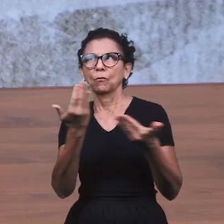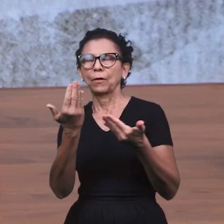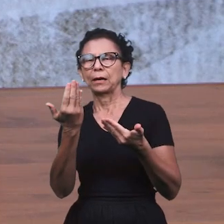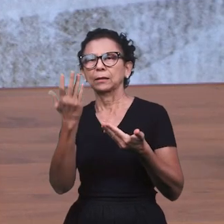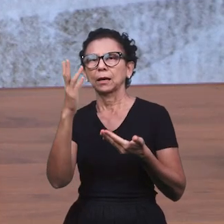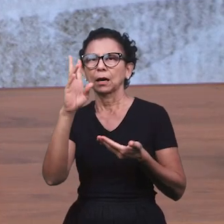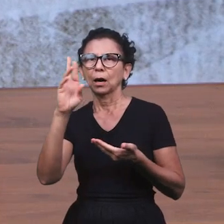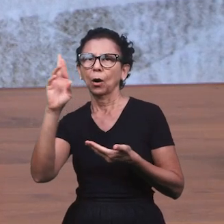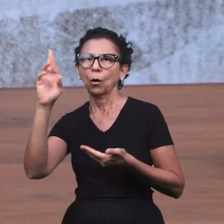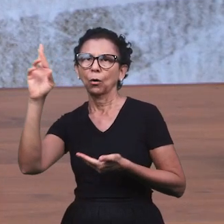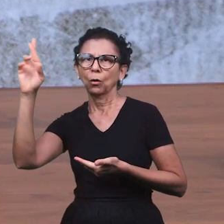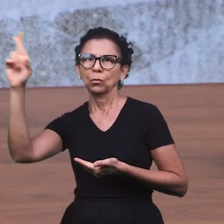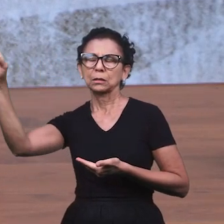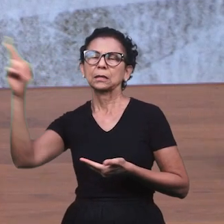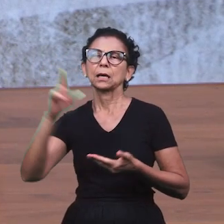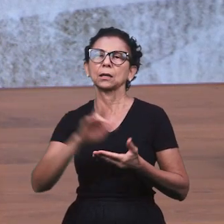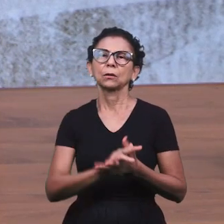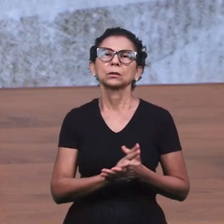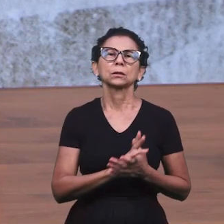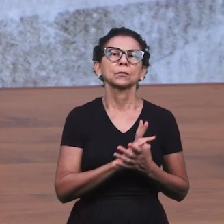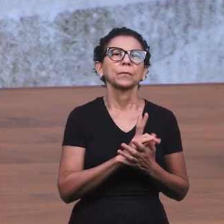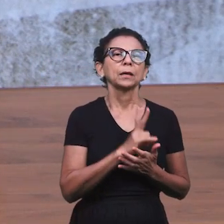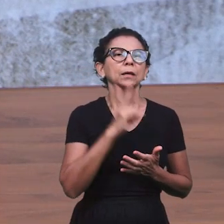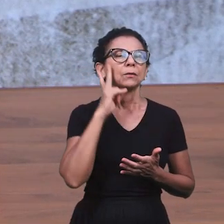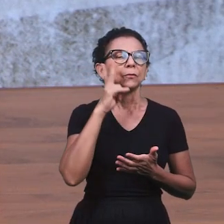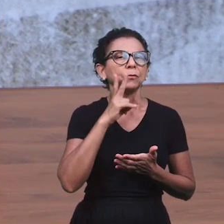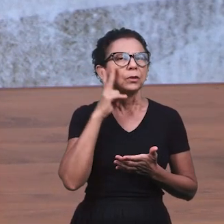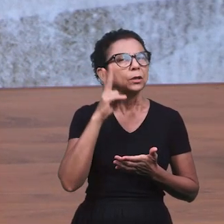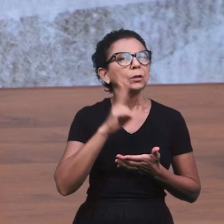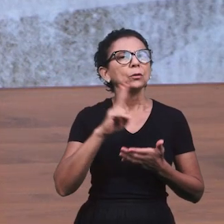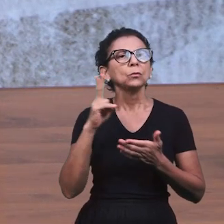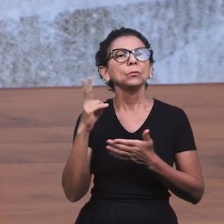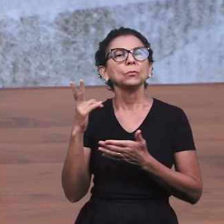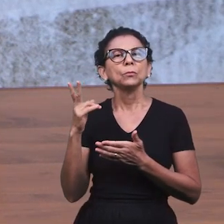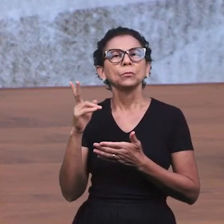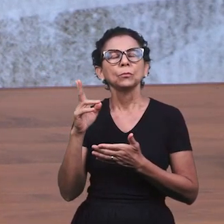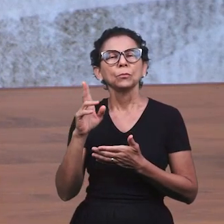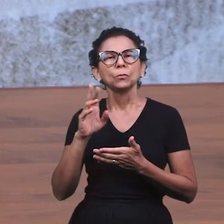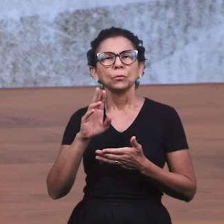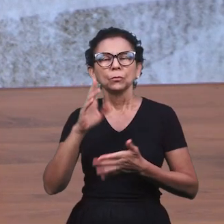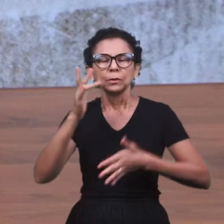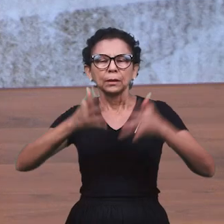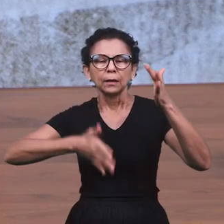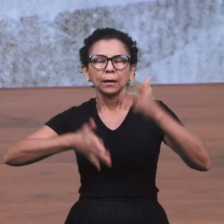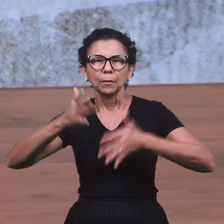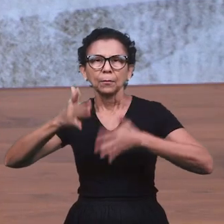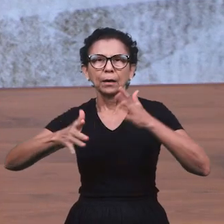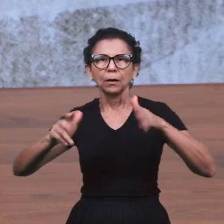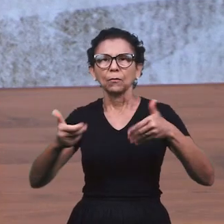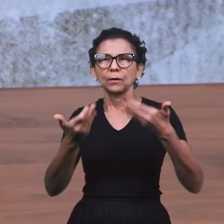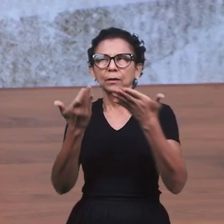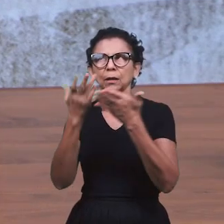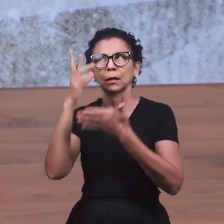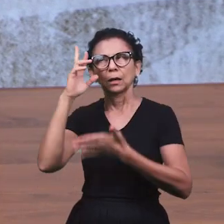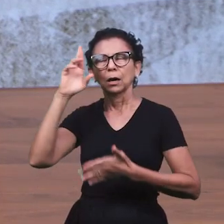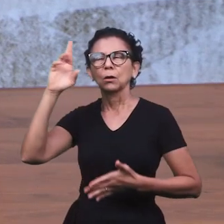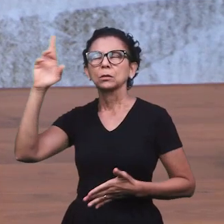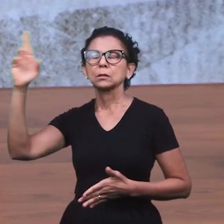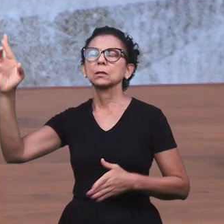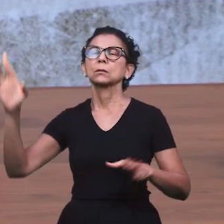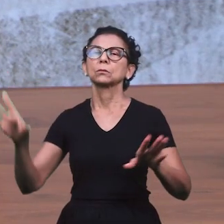as suas libações, por oferta queimada de cheiro suave ao Senhor. Também